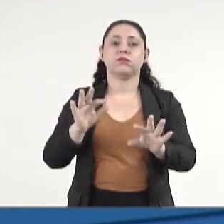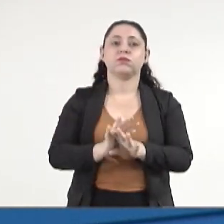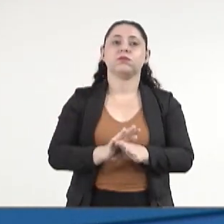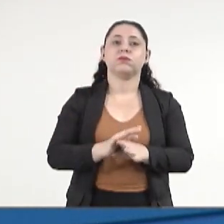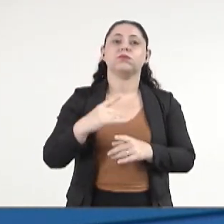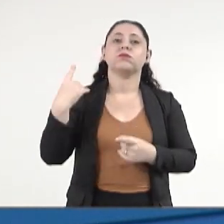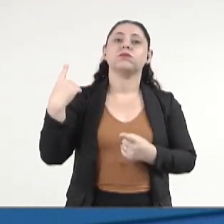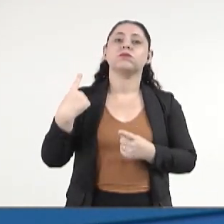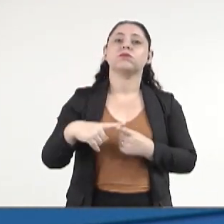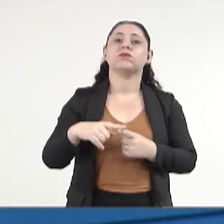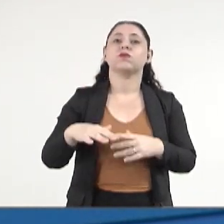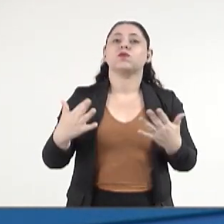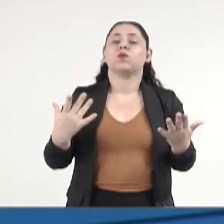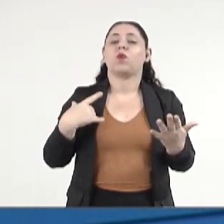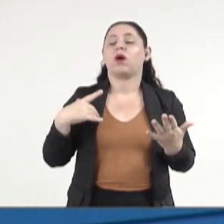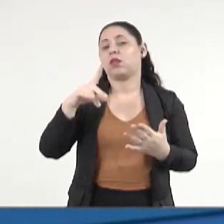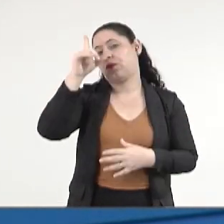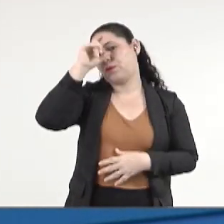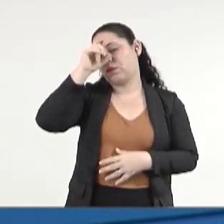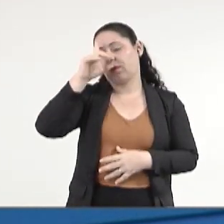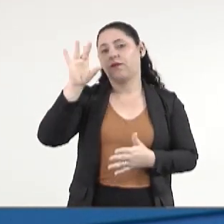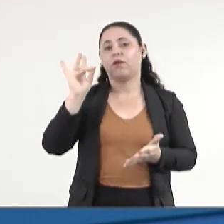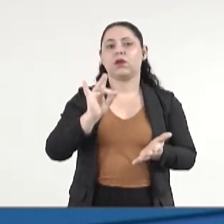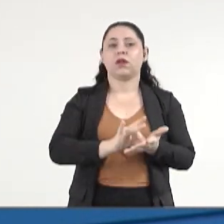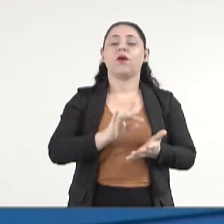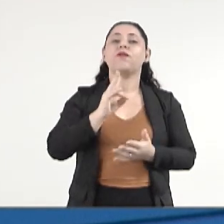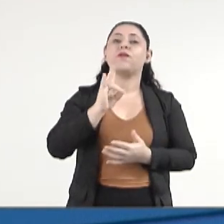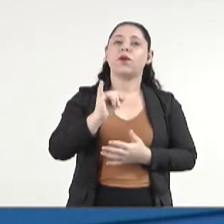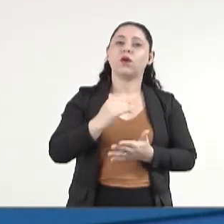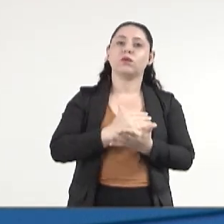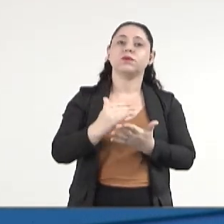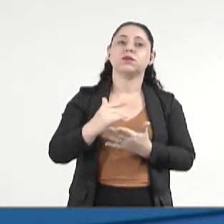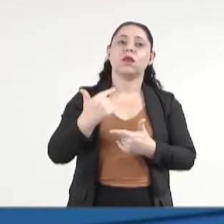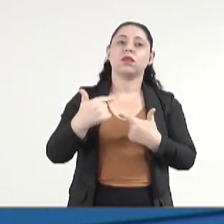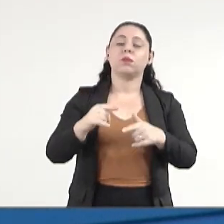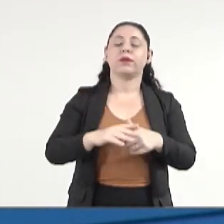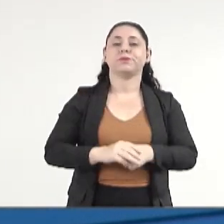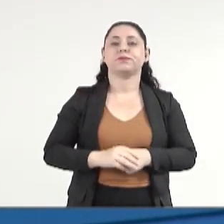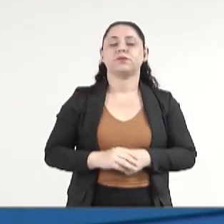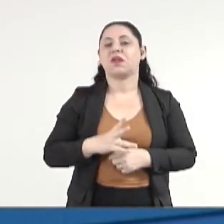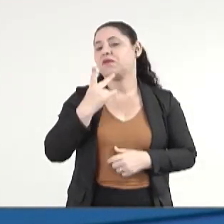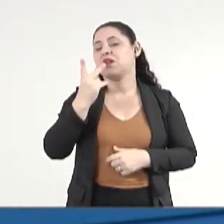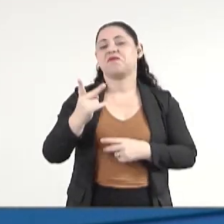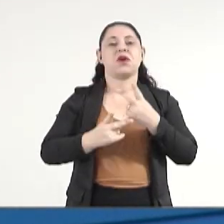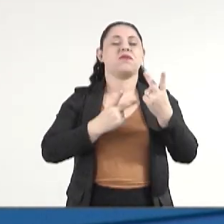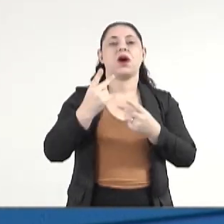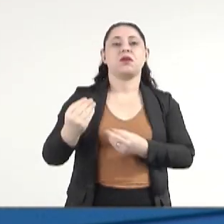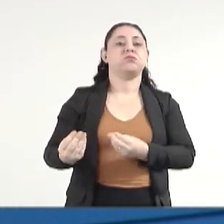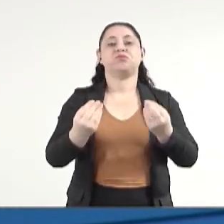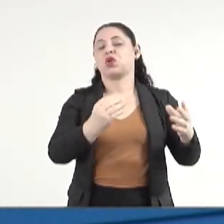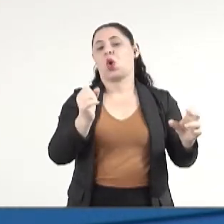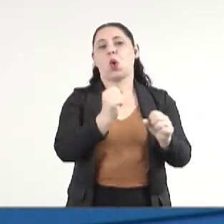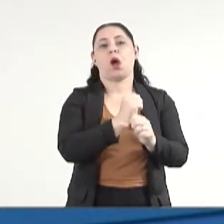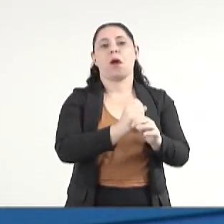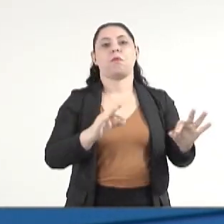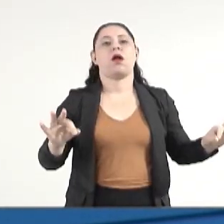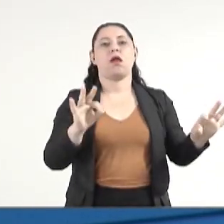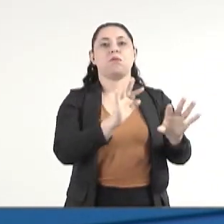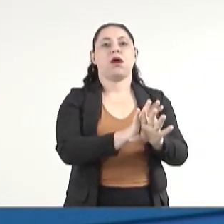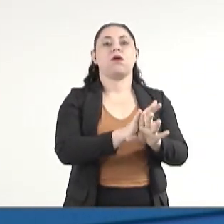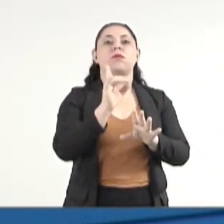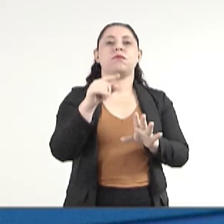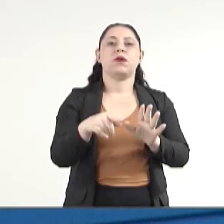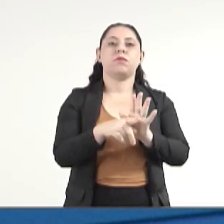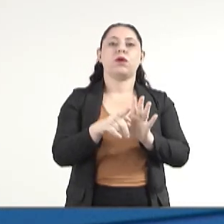e, de fato, concluído quando o hospital realmente vai entrar em funcionamento. Também não adianta a gente só falar de uma entrega de uma obra